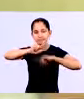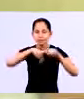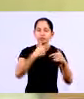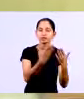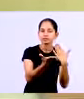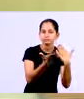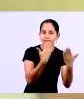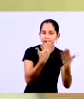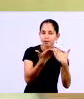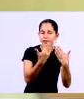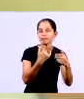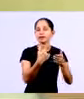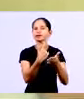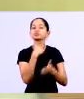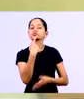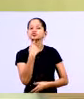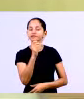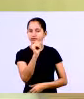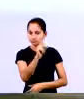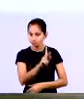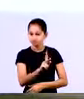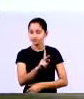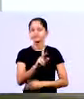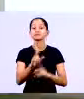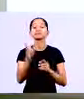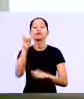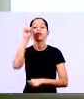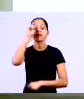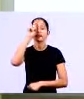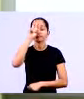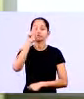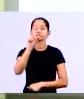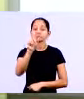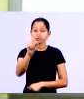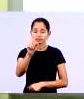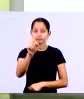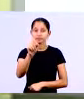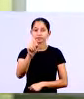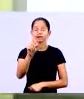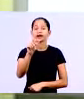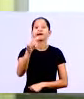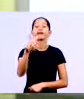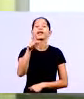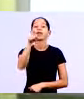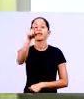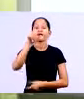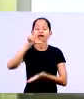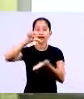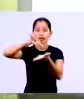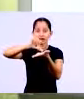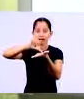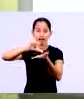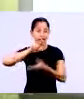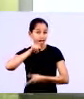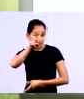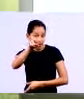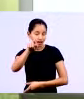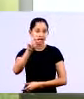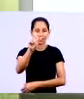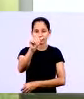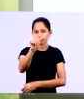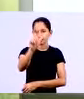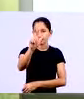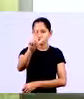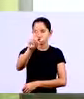vai e vai tirando as dúvidas, né, professora? É só lembrando que Alta Floresta não tem hífen. Viu, pessoal de